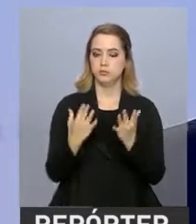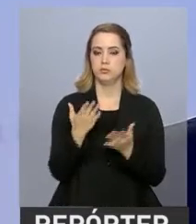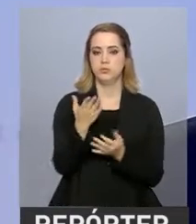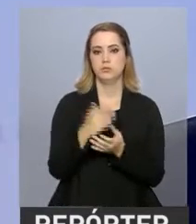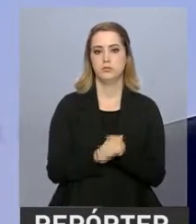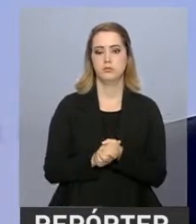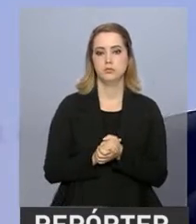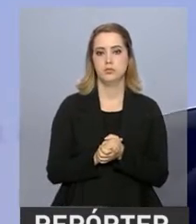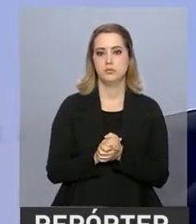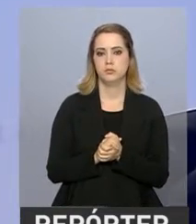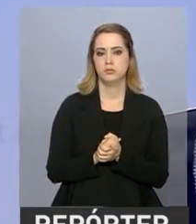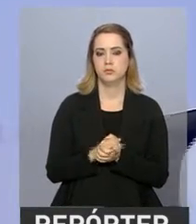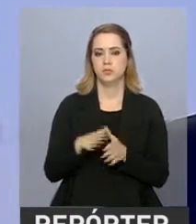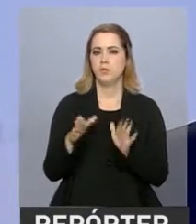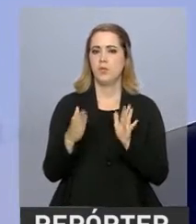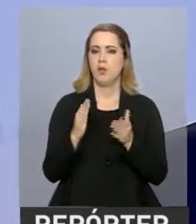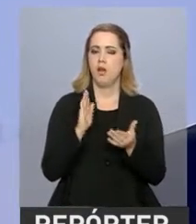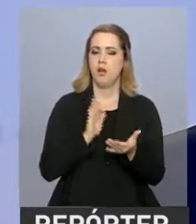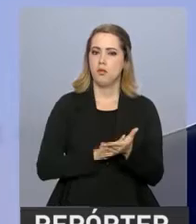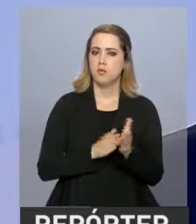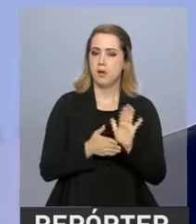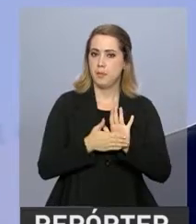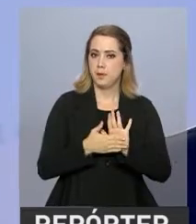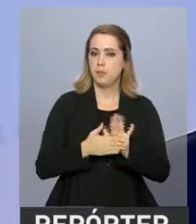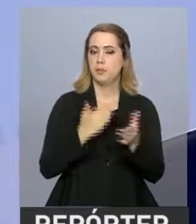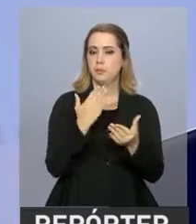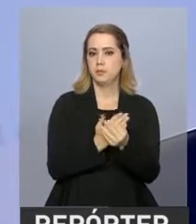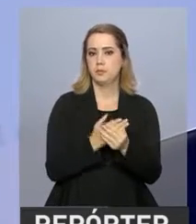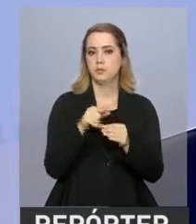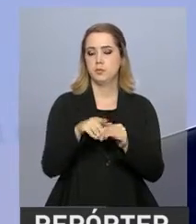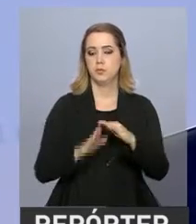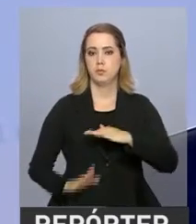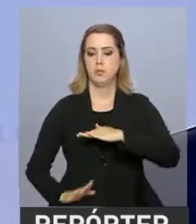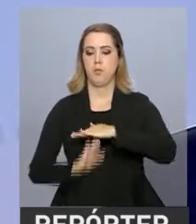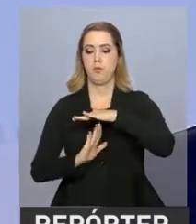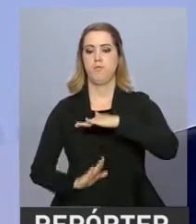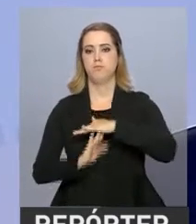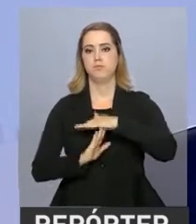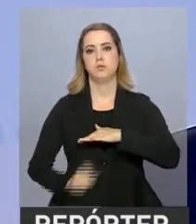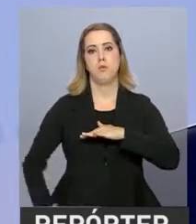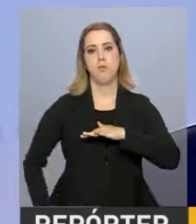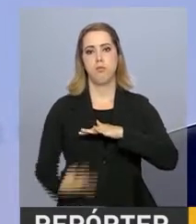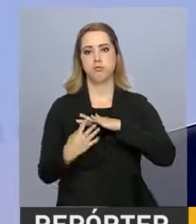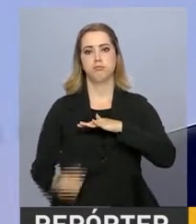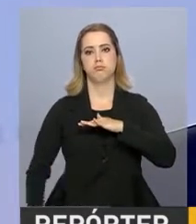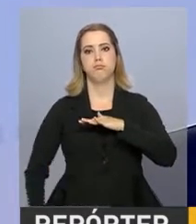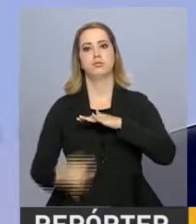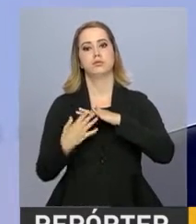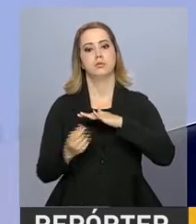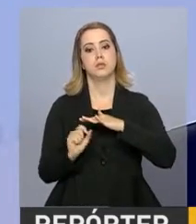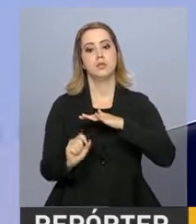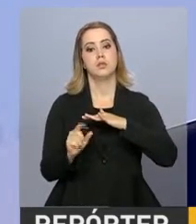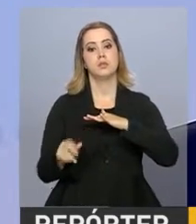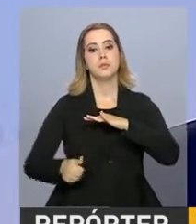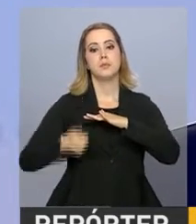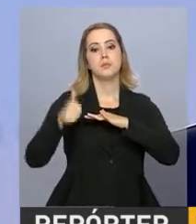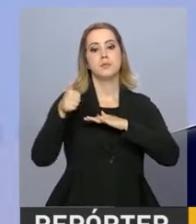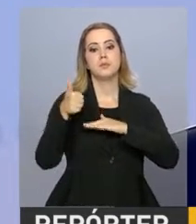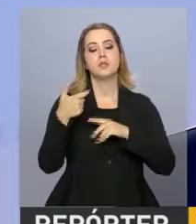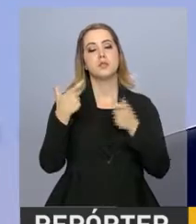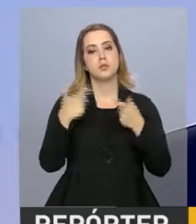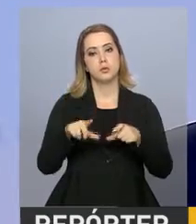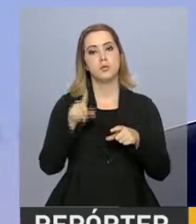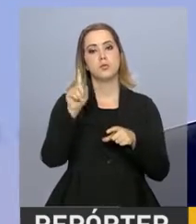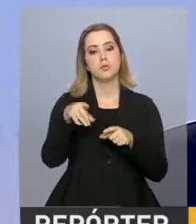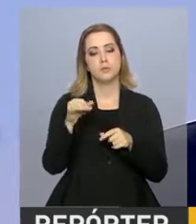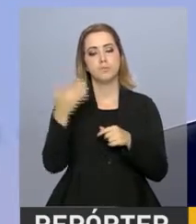A proposta de limitação do crescimento dos gastos custos do Brasil, dos gastos públicos, em primeiro lugar, é importante